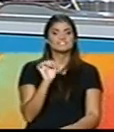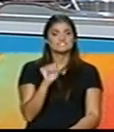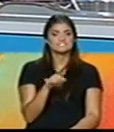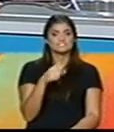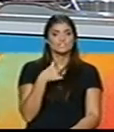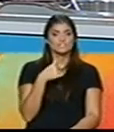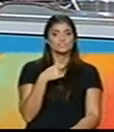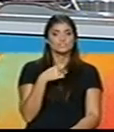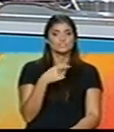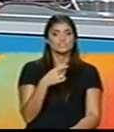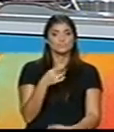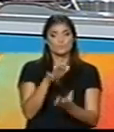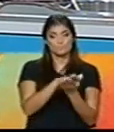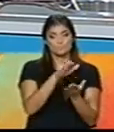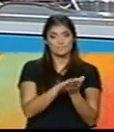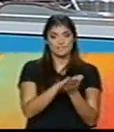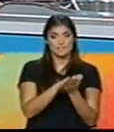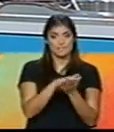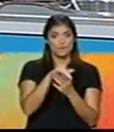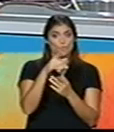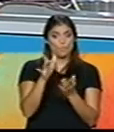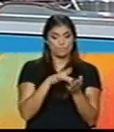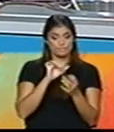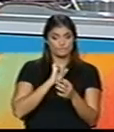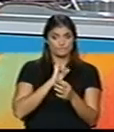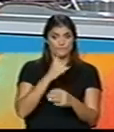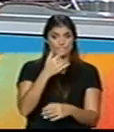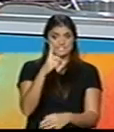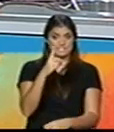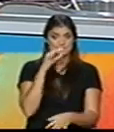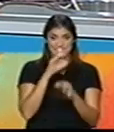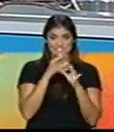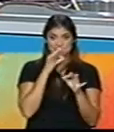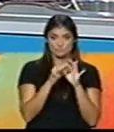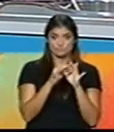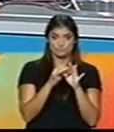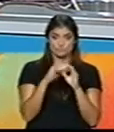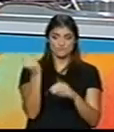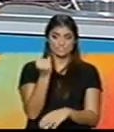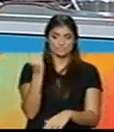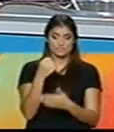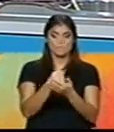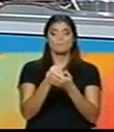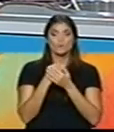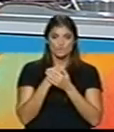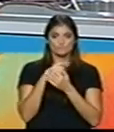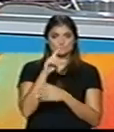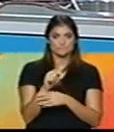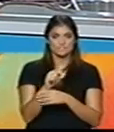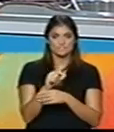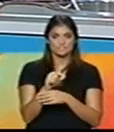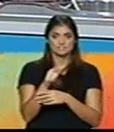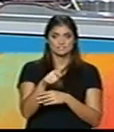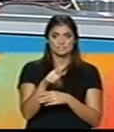eu tive o lançamento do meu livro agora a 26 de setembro por uma instituição que me apoiou, sim, também no apoio logístico,